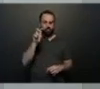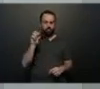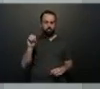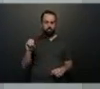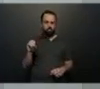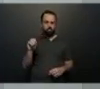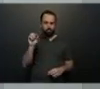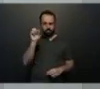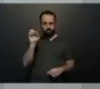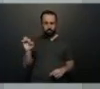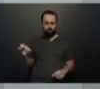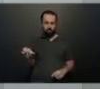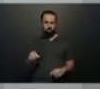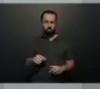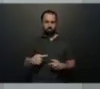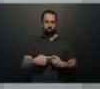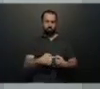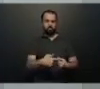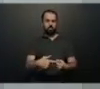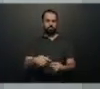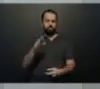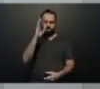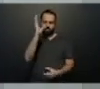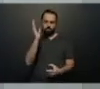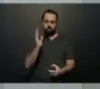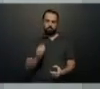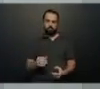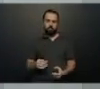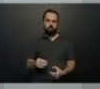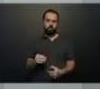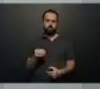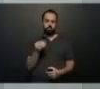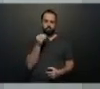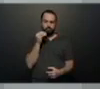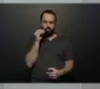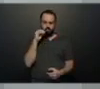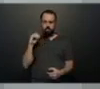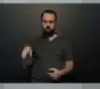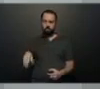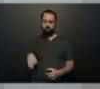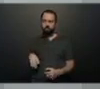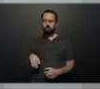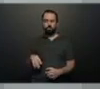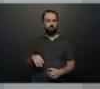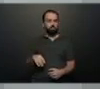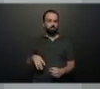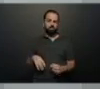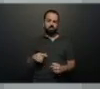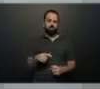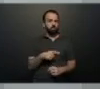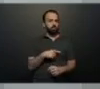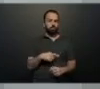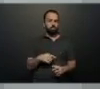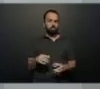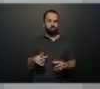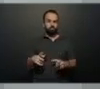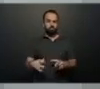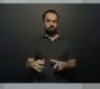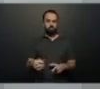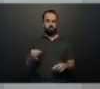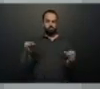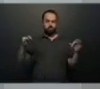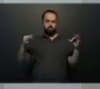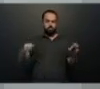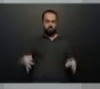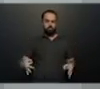dos municípios brasileiros, os resíduos sólidos ainda têm destinação inadequada, indo parar